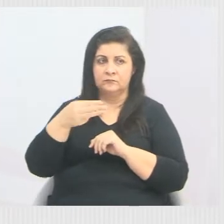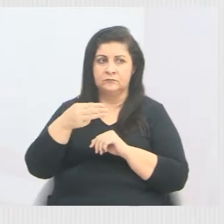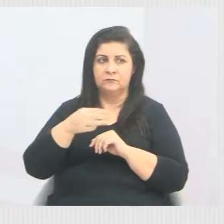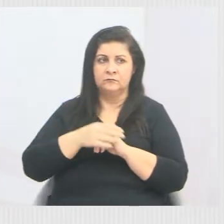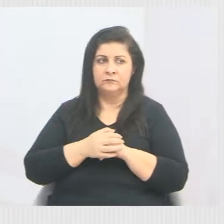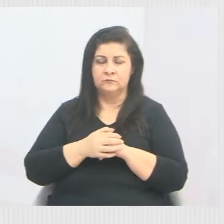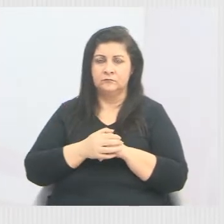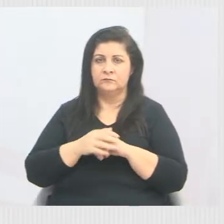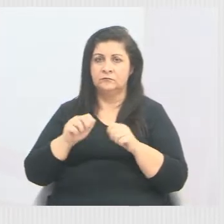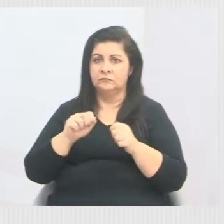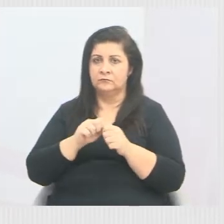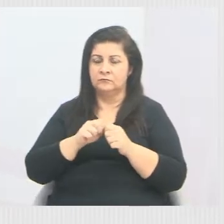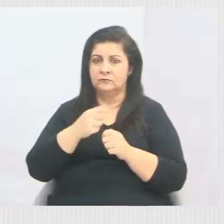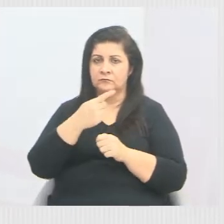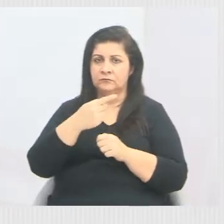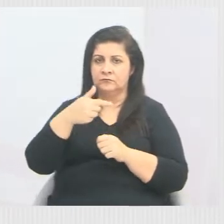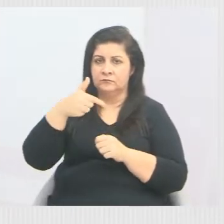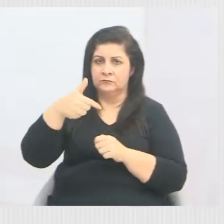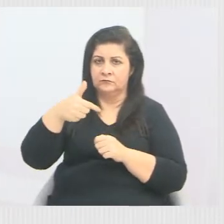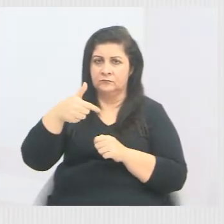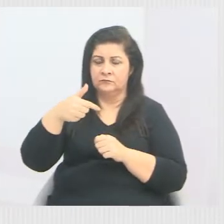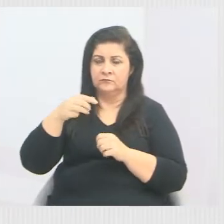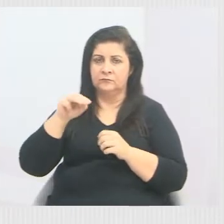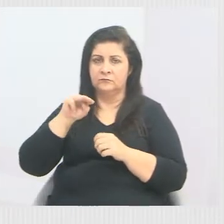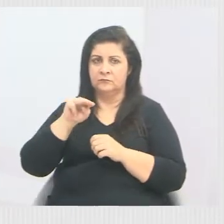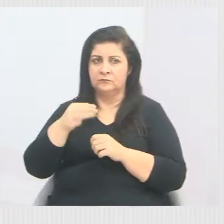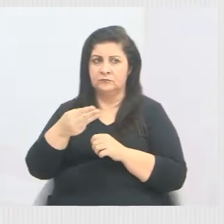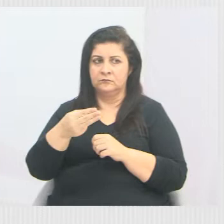228.644.000, realizou até o primeiro quadrimestre